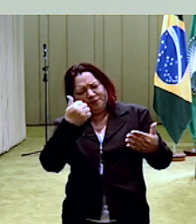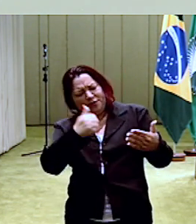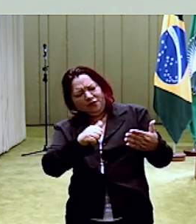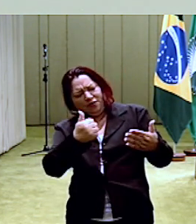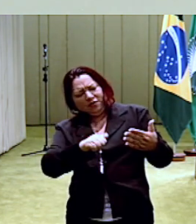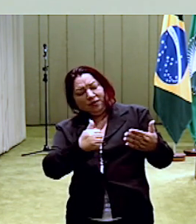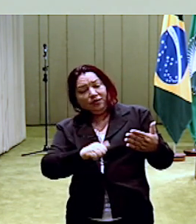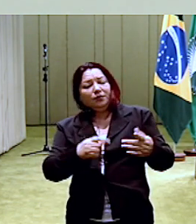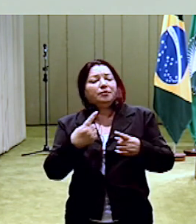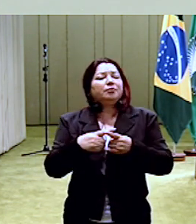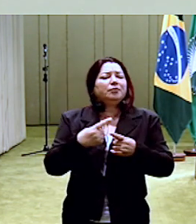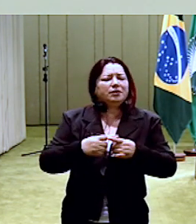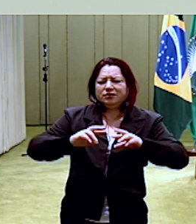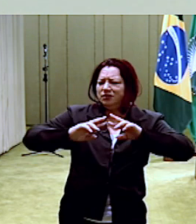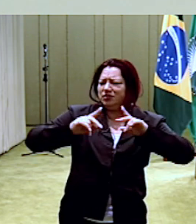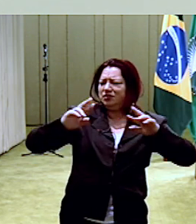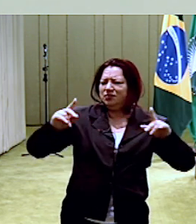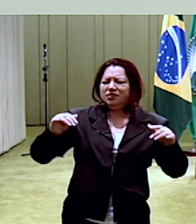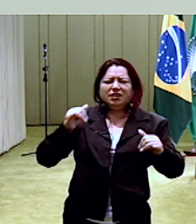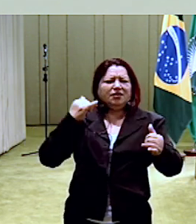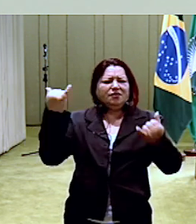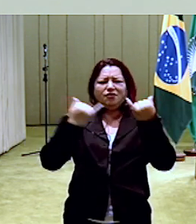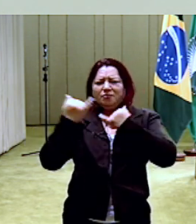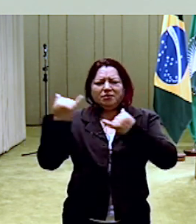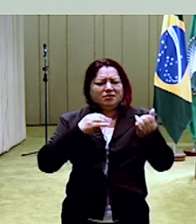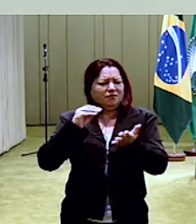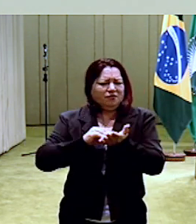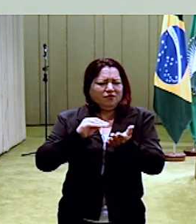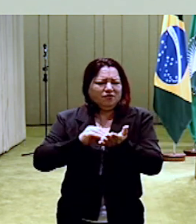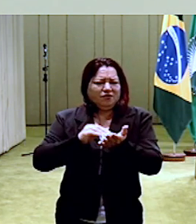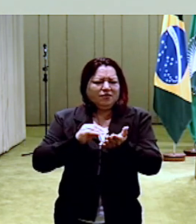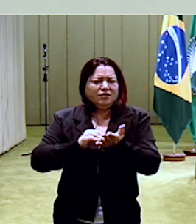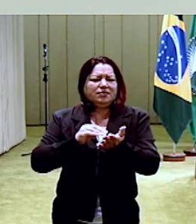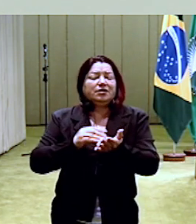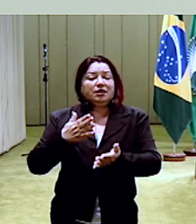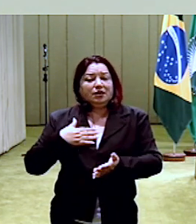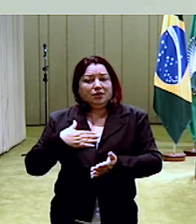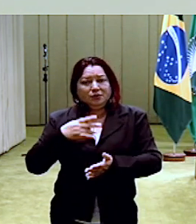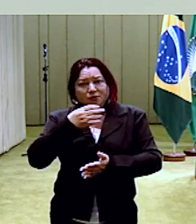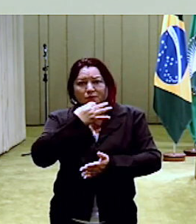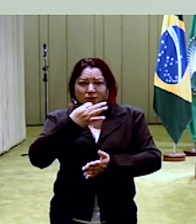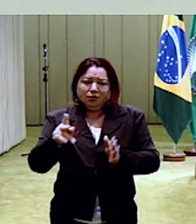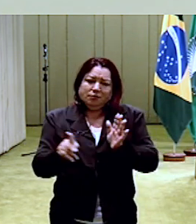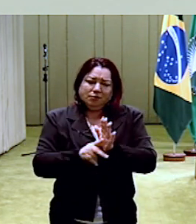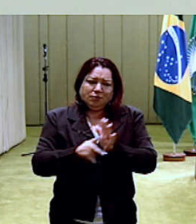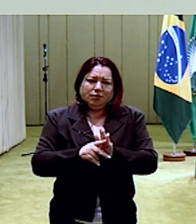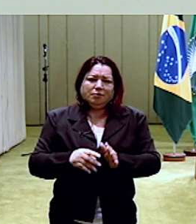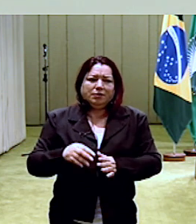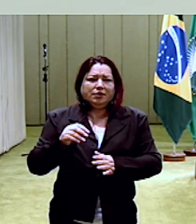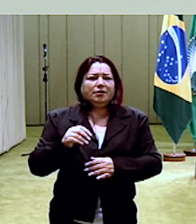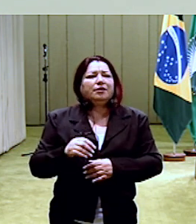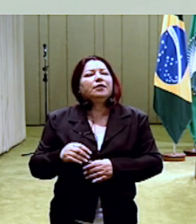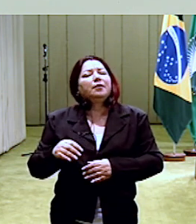que existe muita desinformação com relação ao apoio e aqui estou falando eu como Natália e na minha vida anterior, acho